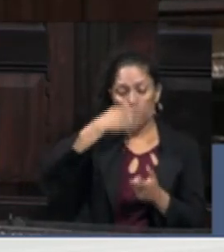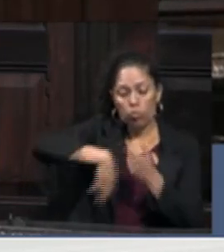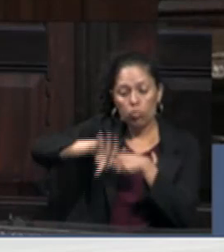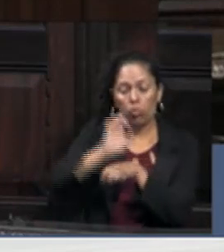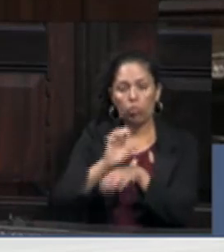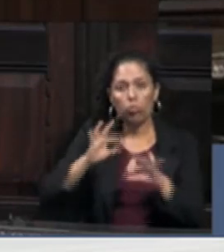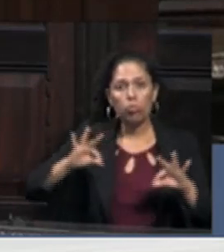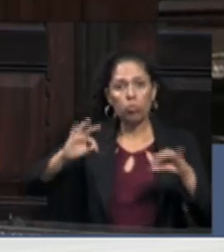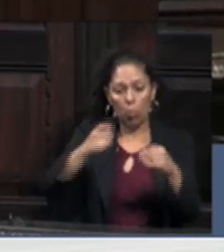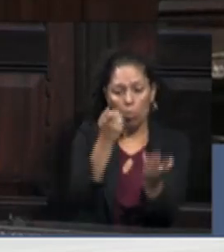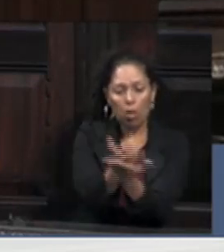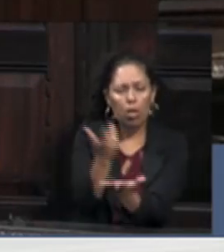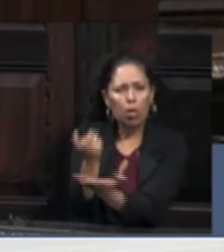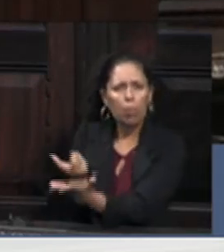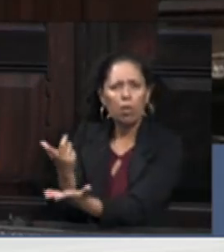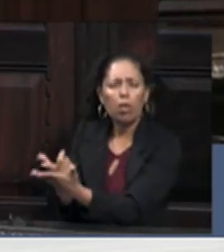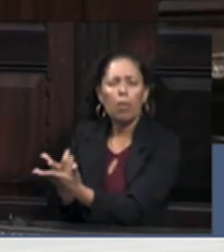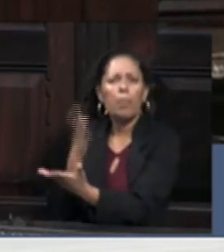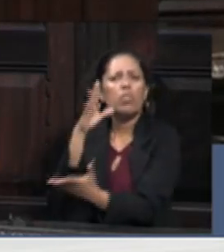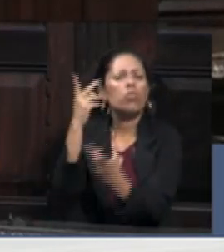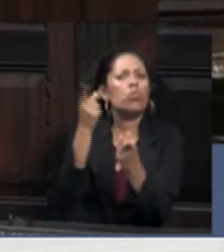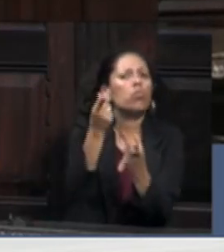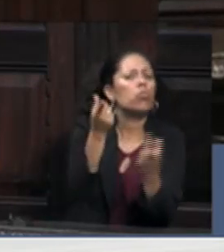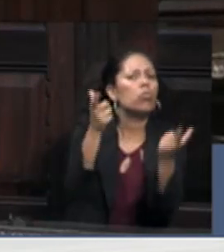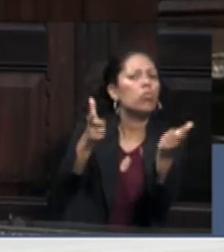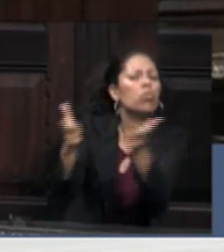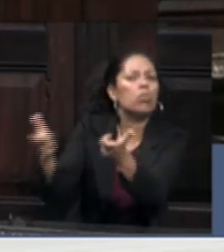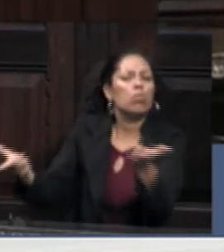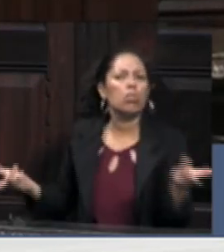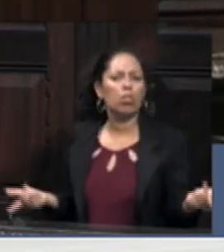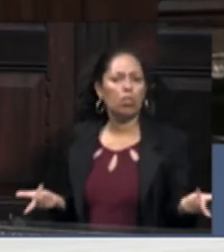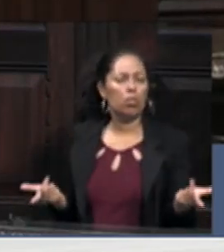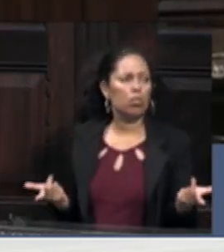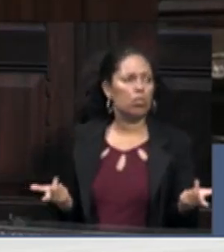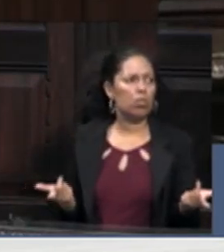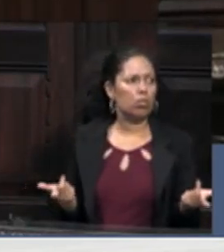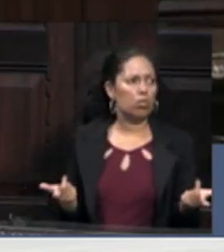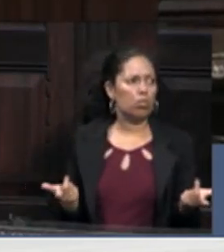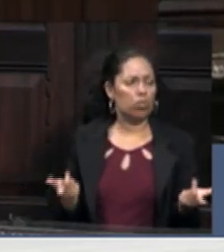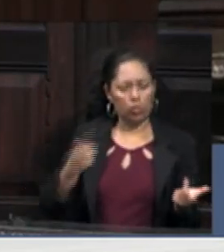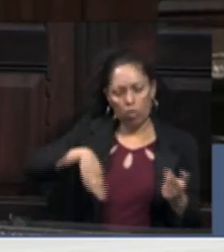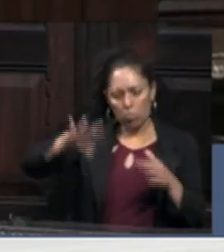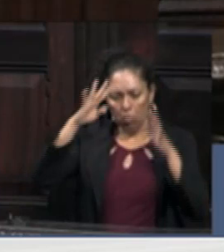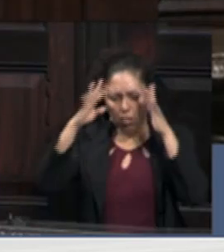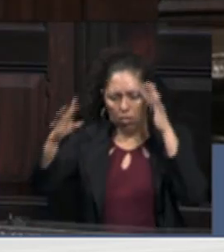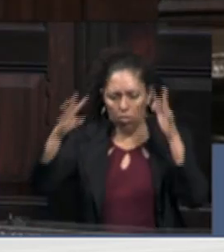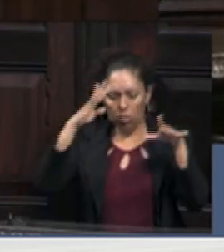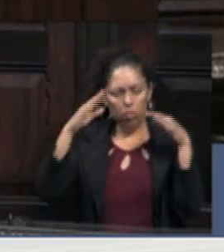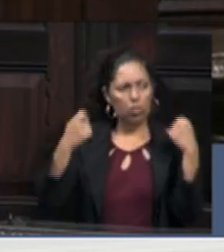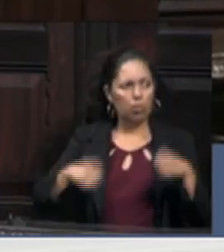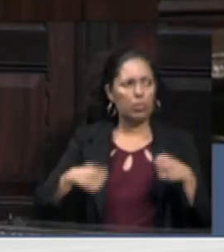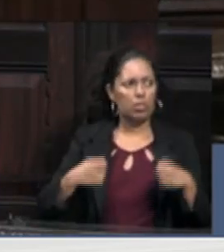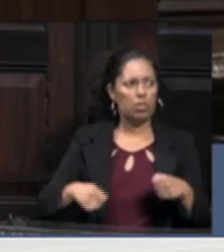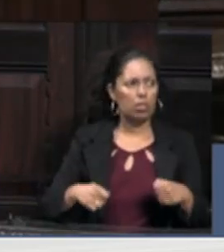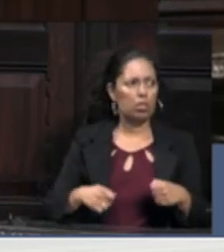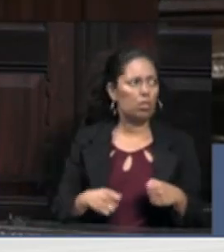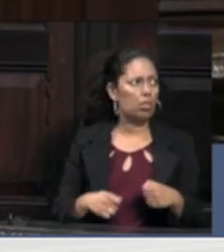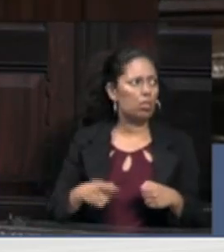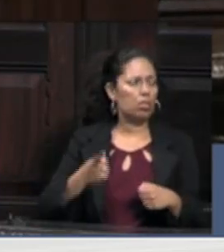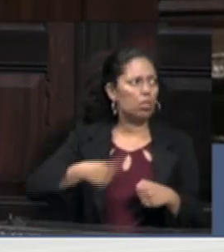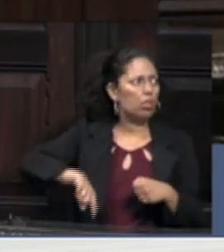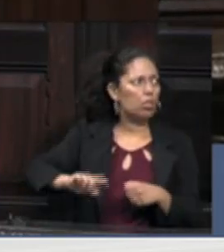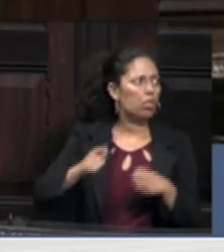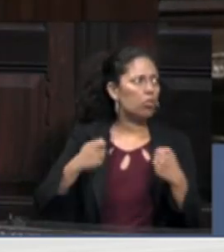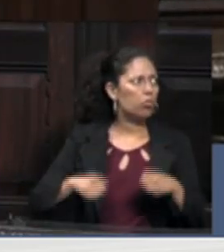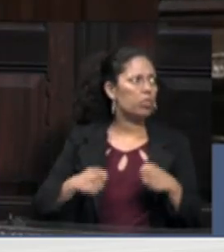nós temos que onerar ainda mais o consumidor de energia elétrica? Deputado Dr. Juliano, é uma reflexão que a gente tem que fazer. Então, a questão que a gente tem que levantar